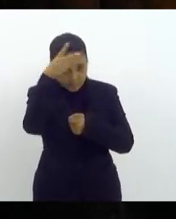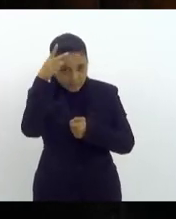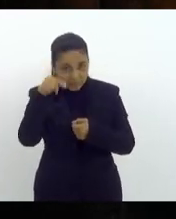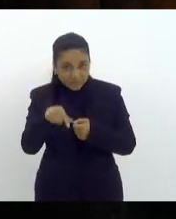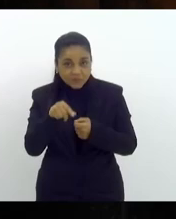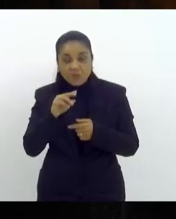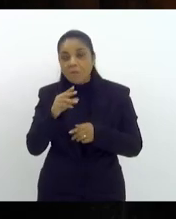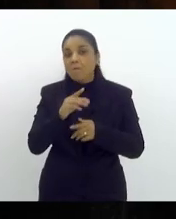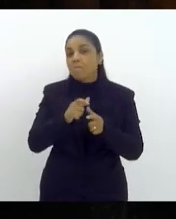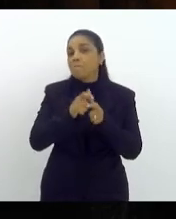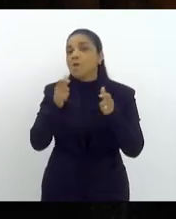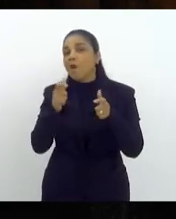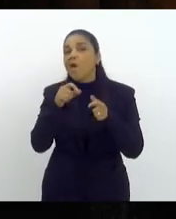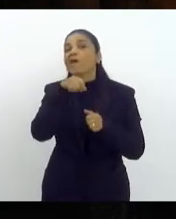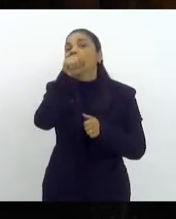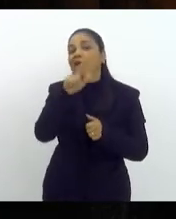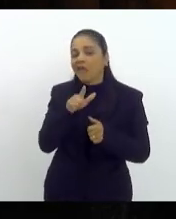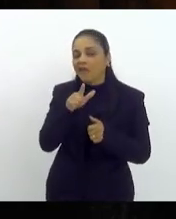a união